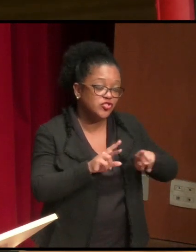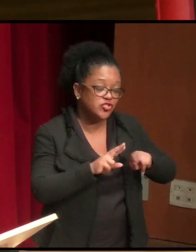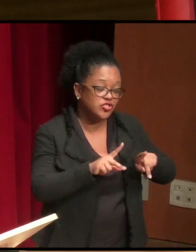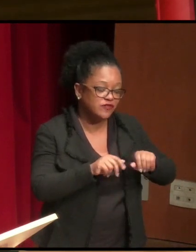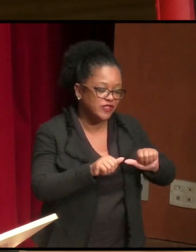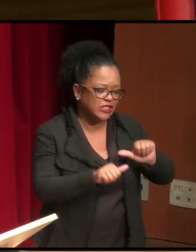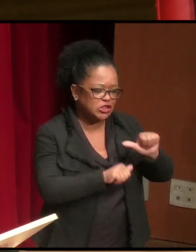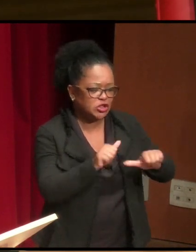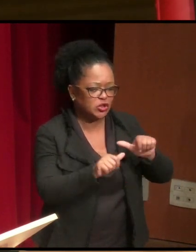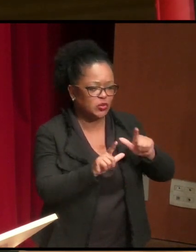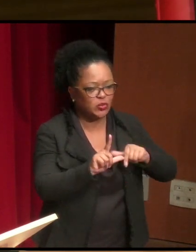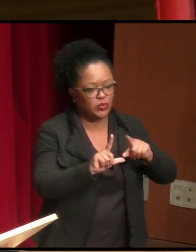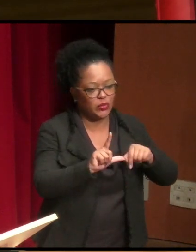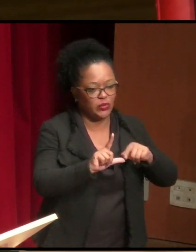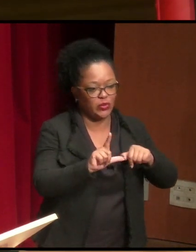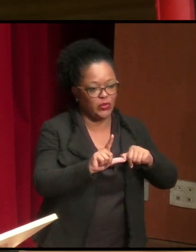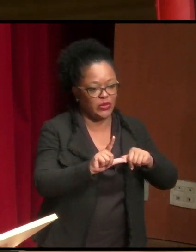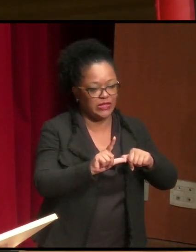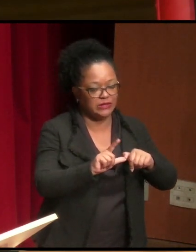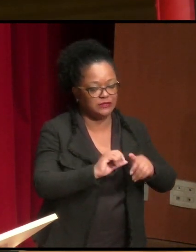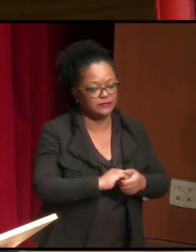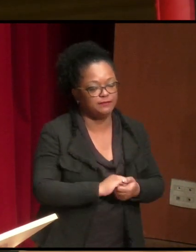rolar, né? Então o braille